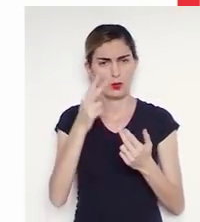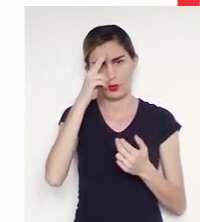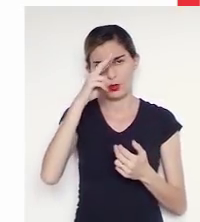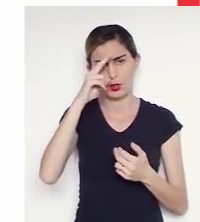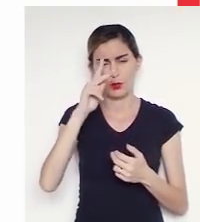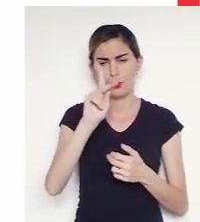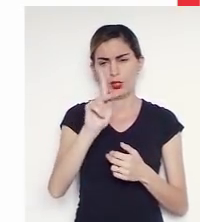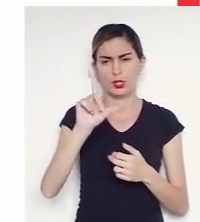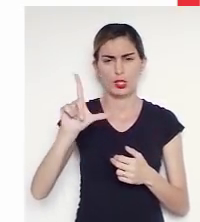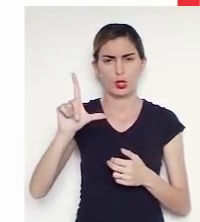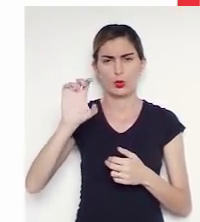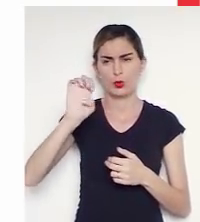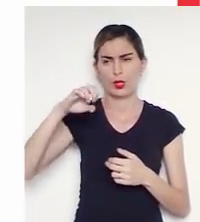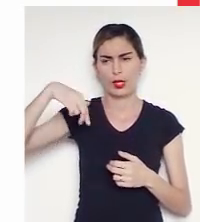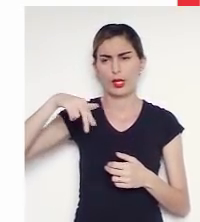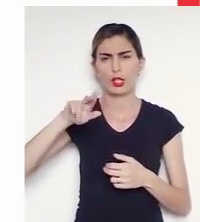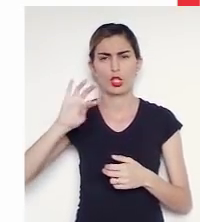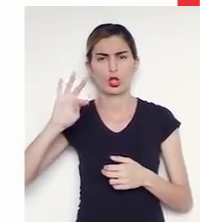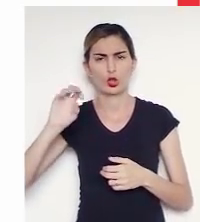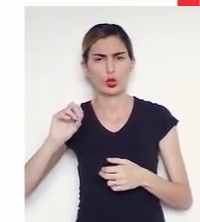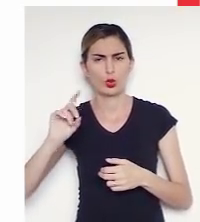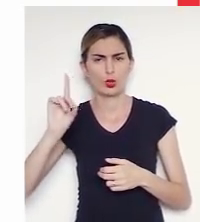do quilo-hectodã,